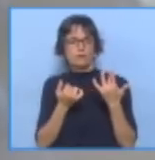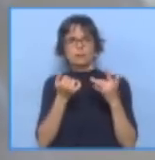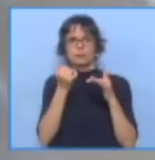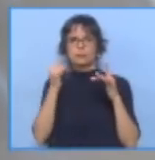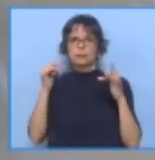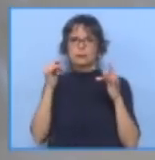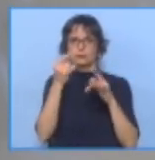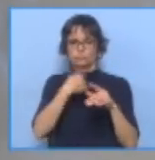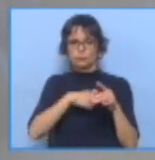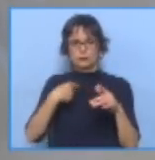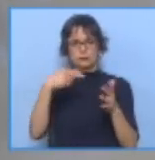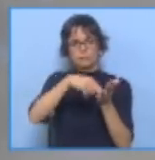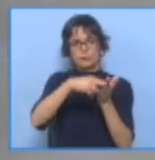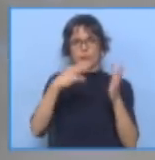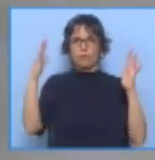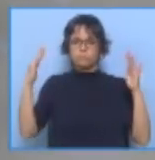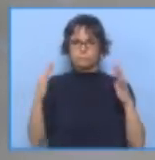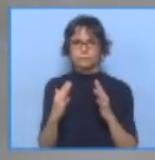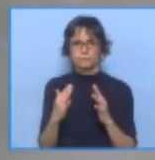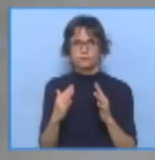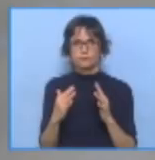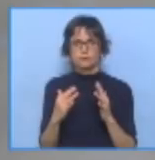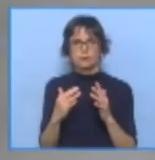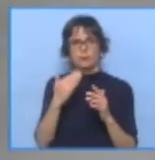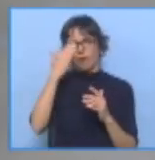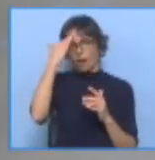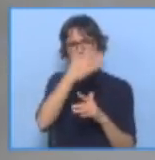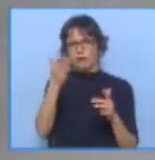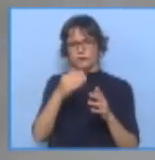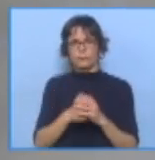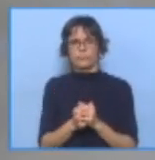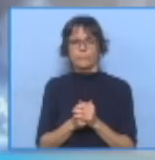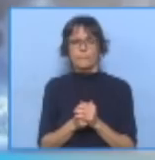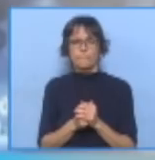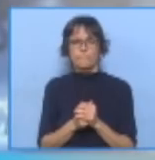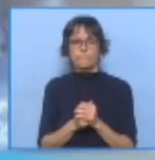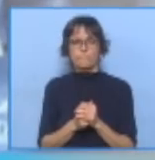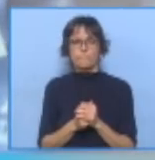islâmica e não só islâmica para que os cristãos continuem a sair?